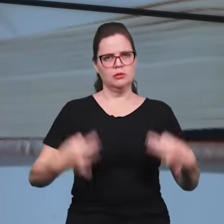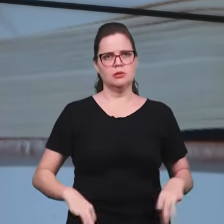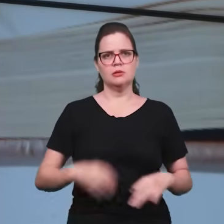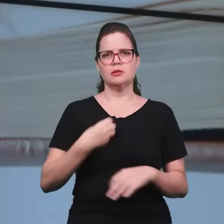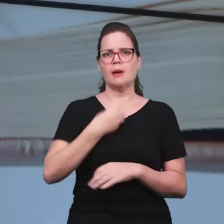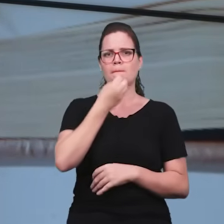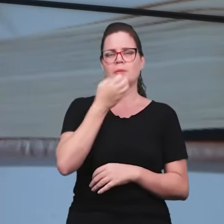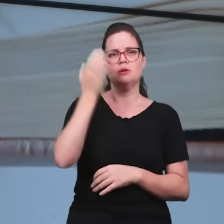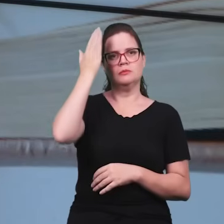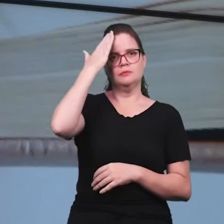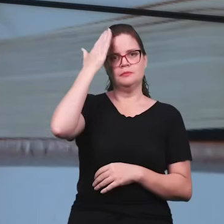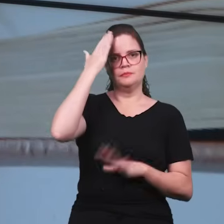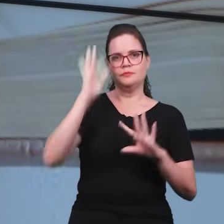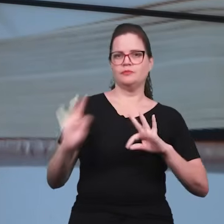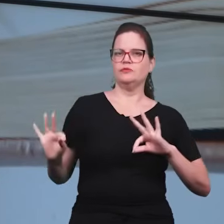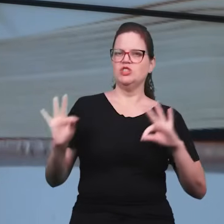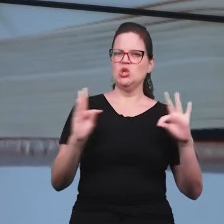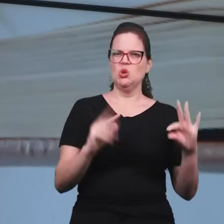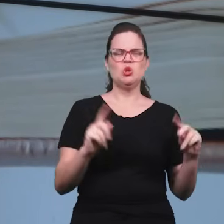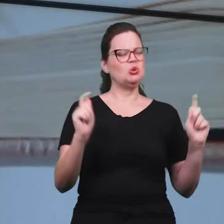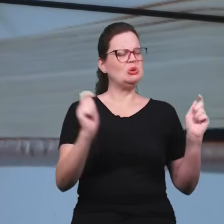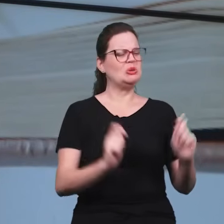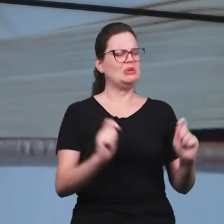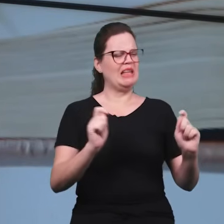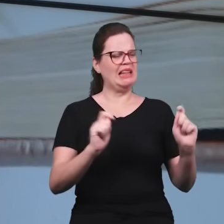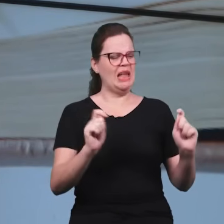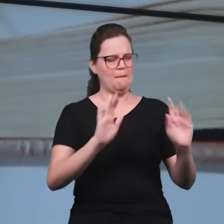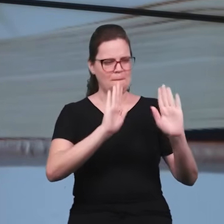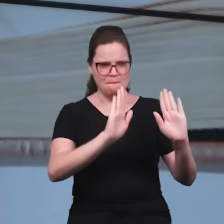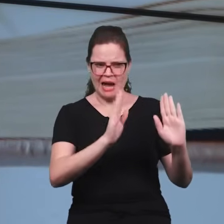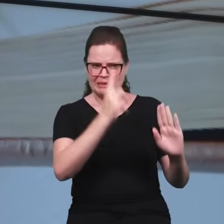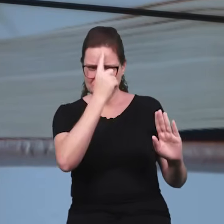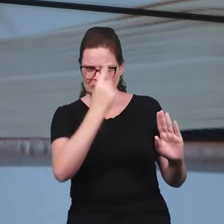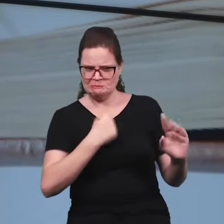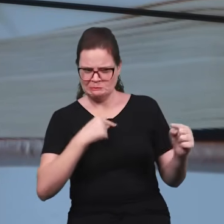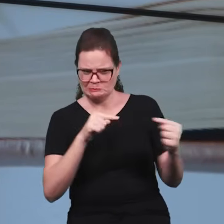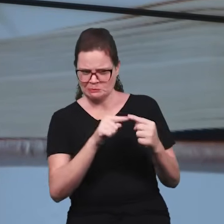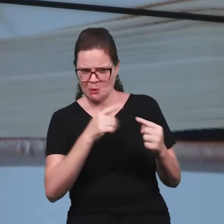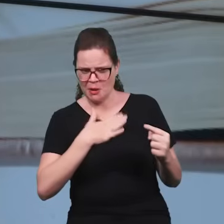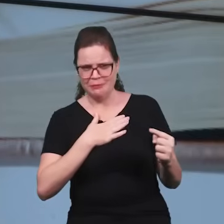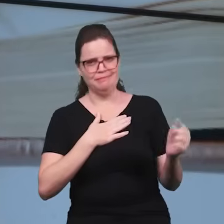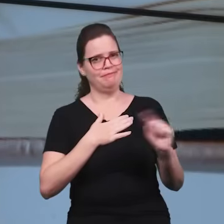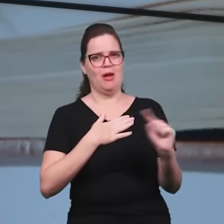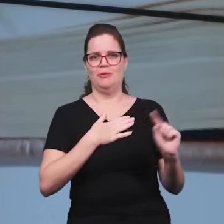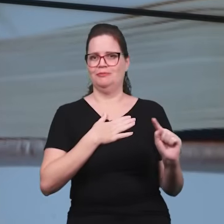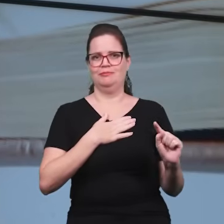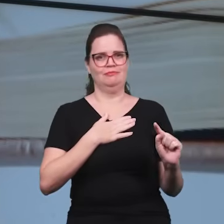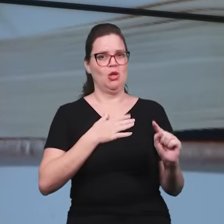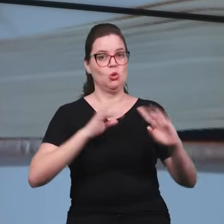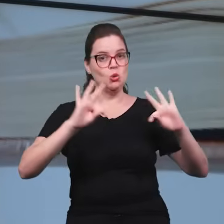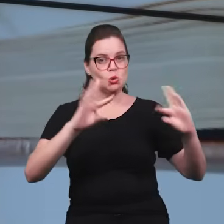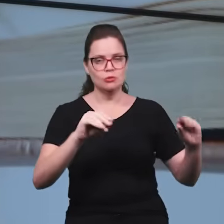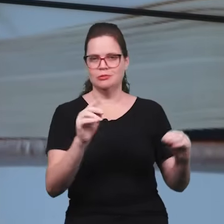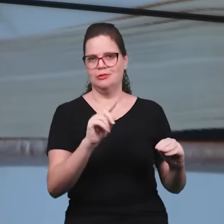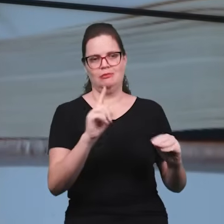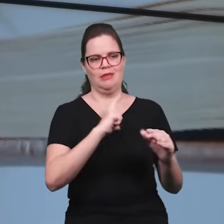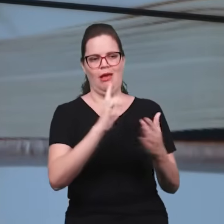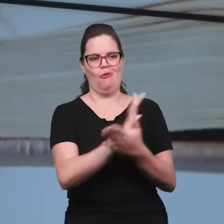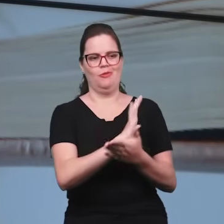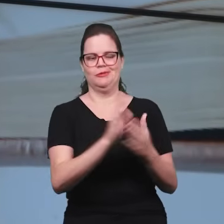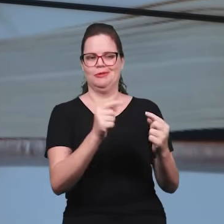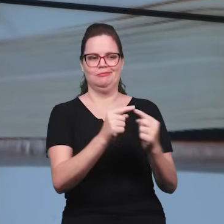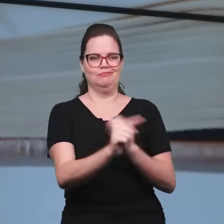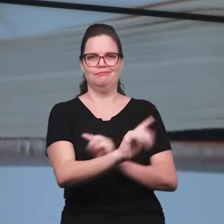sabermos que todas as coisas nos são lícitas, mas nem todas as coisas nos convêm. E se nós sabemos que determinada